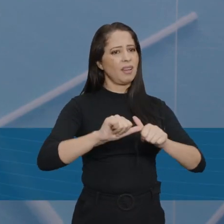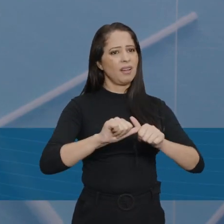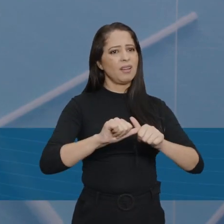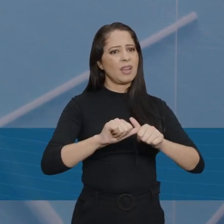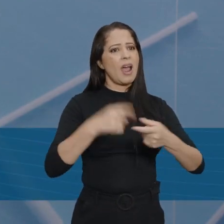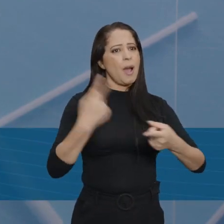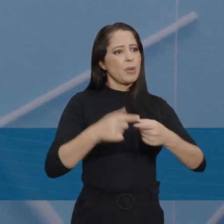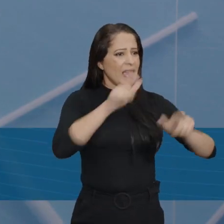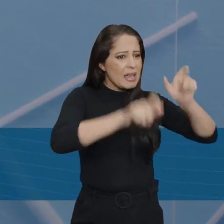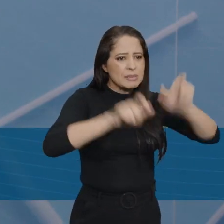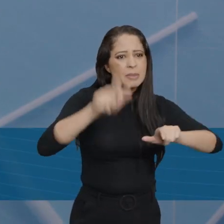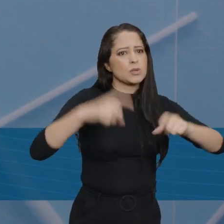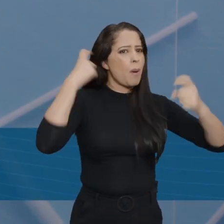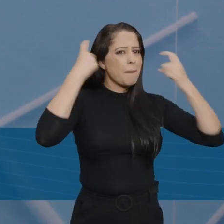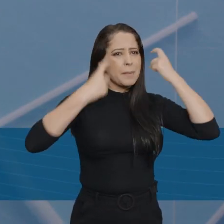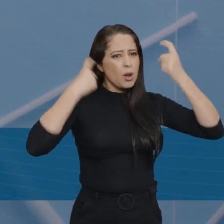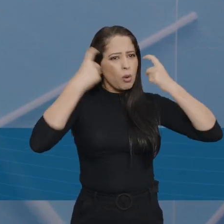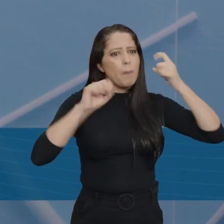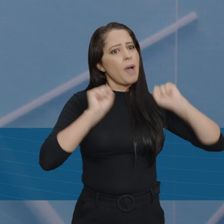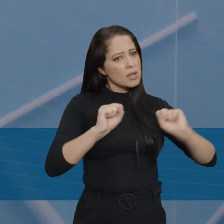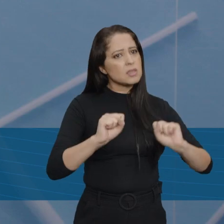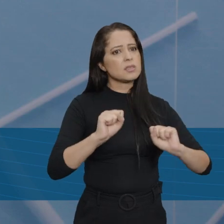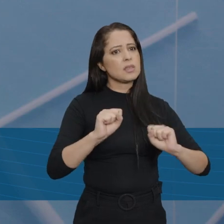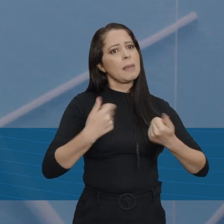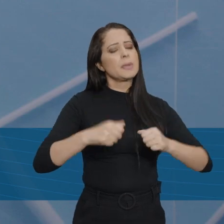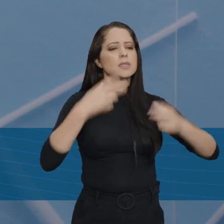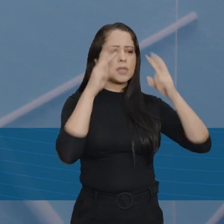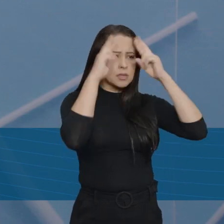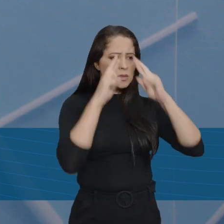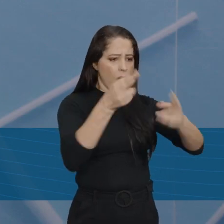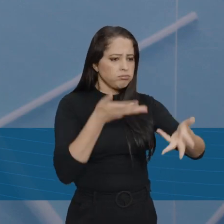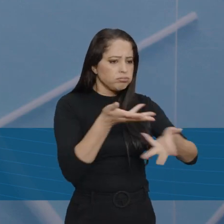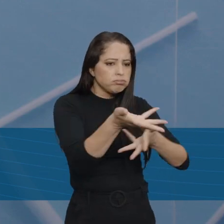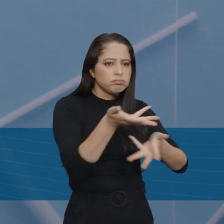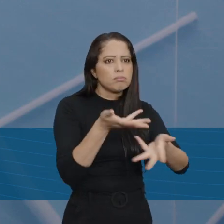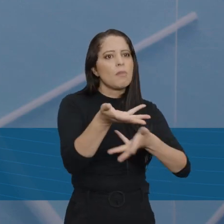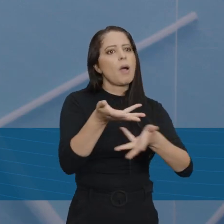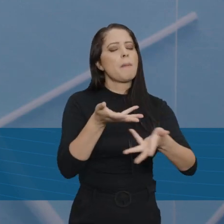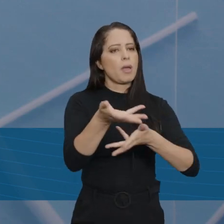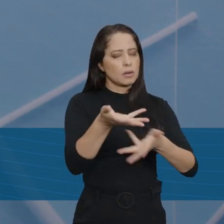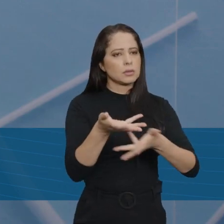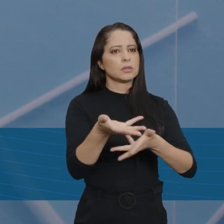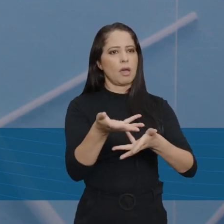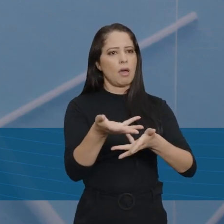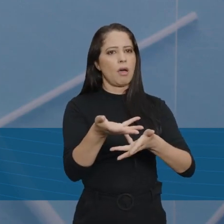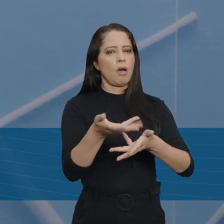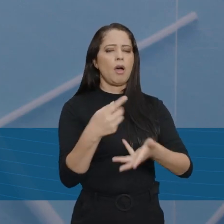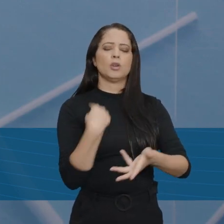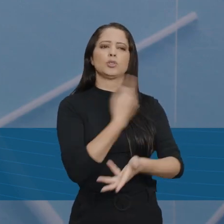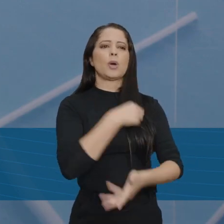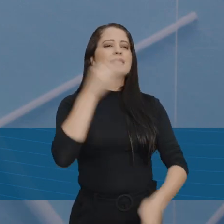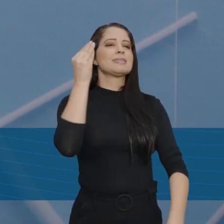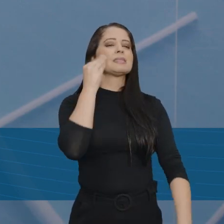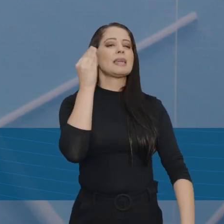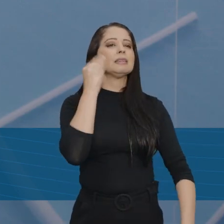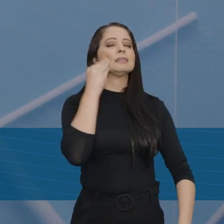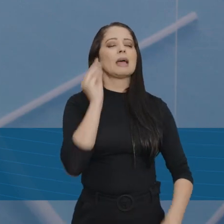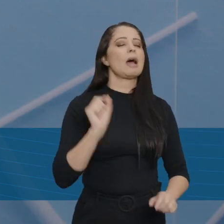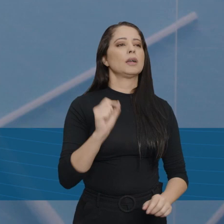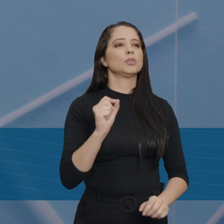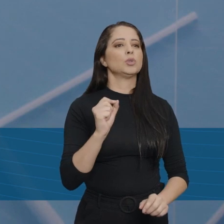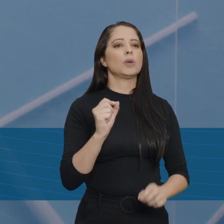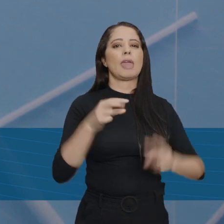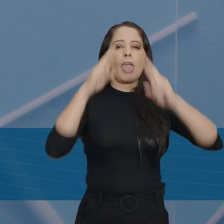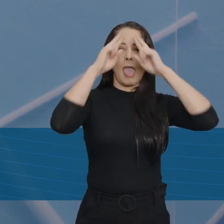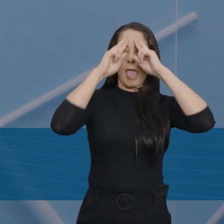em que as pessoas estão mais preocupadas mesmo, né, em ser mais respeitosas, ou que a gente está tentando, pelo menos,